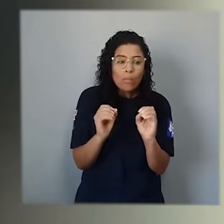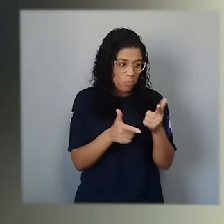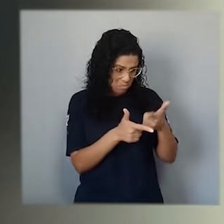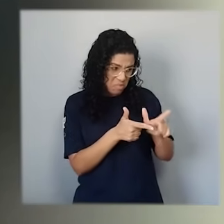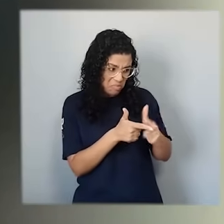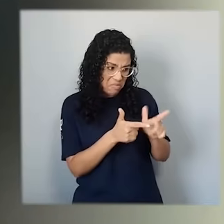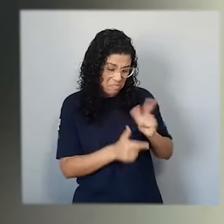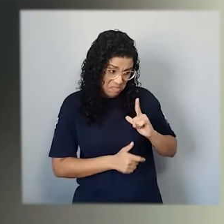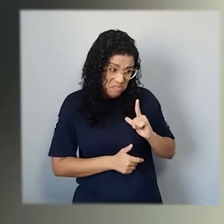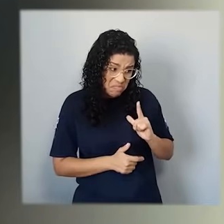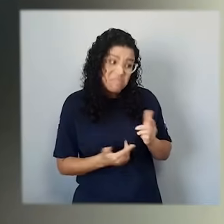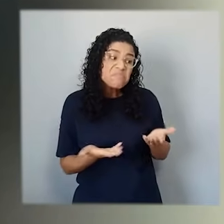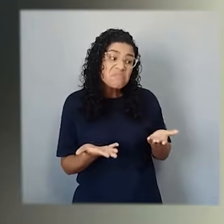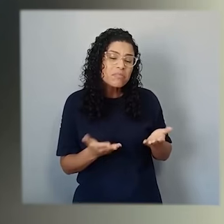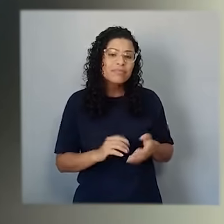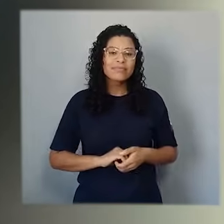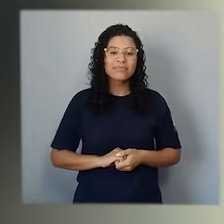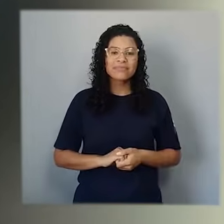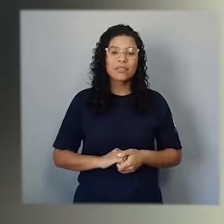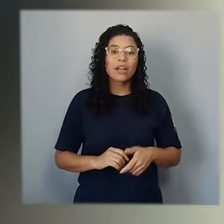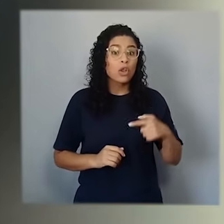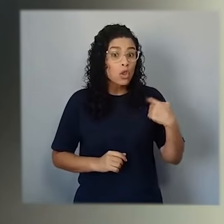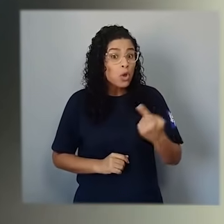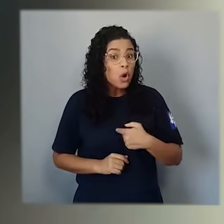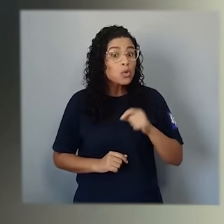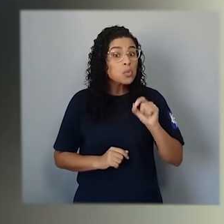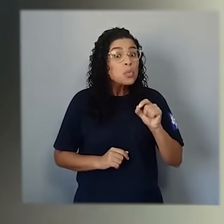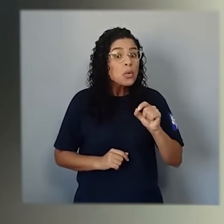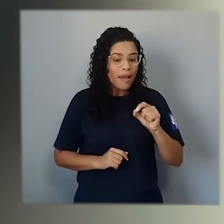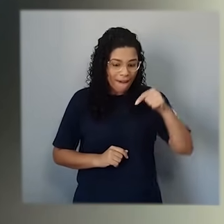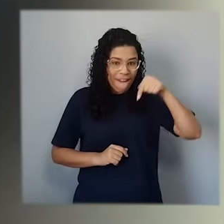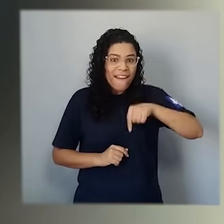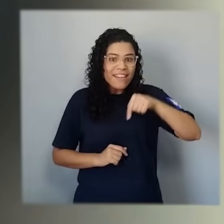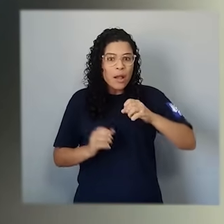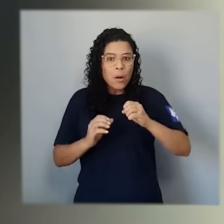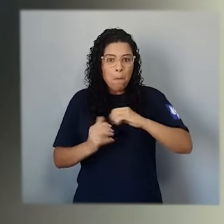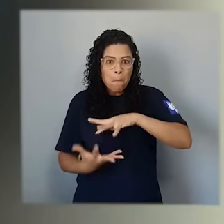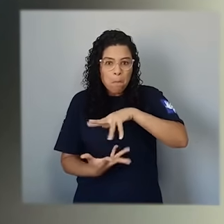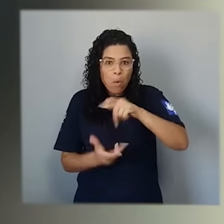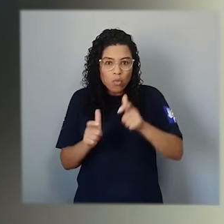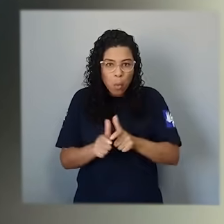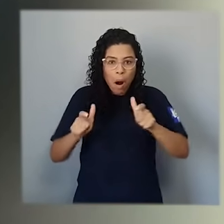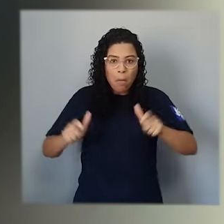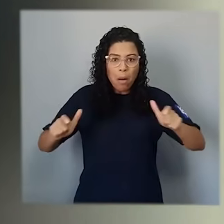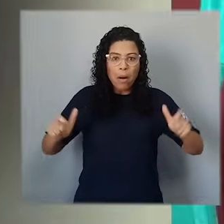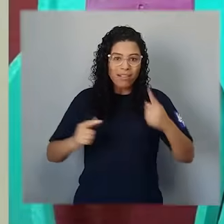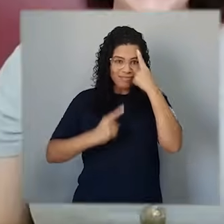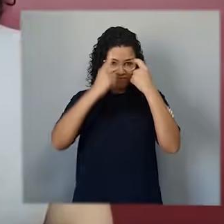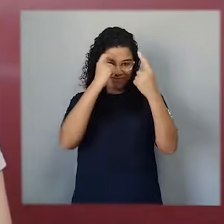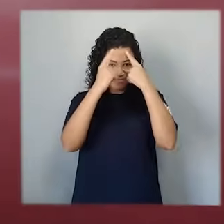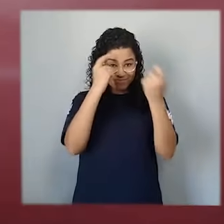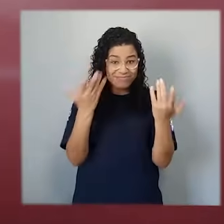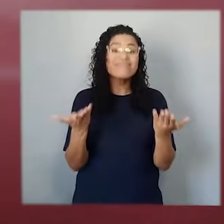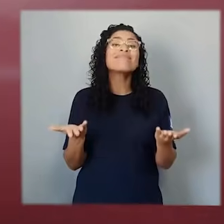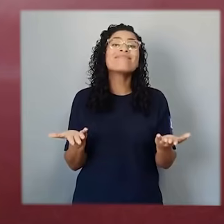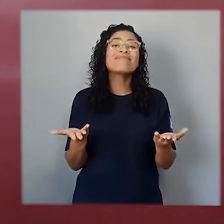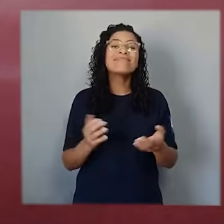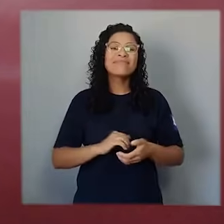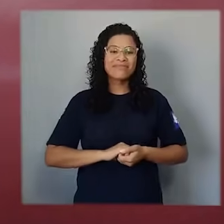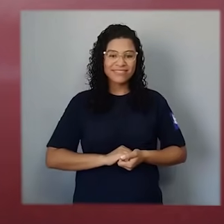problema? Ué, a gente não está aqui para aumentar o mundo e inventar?